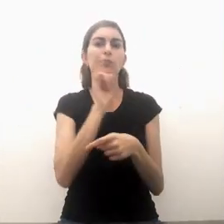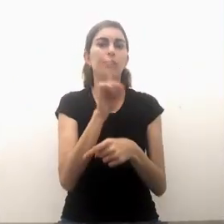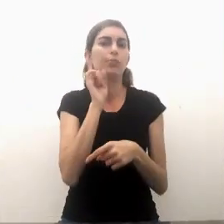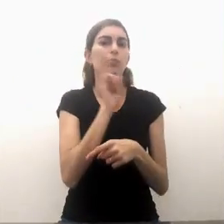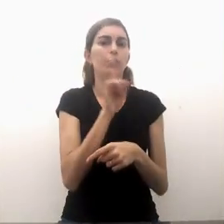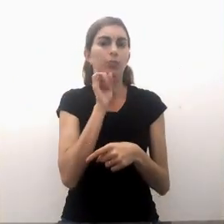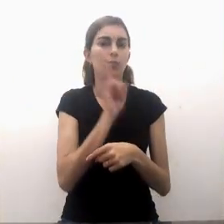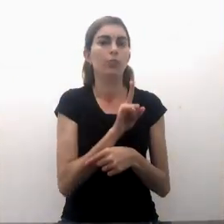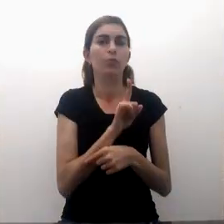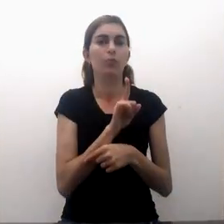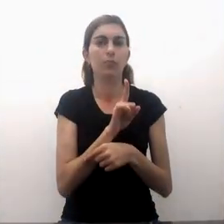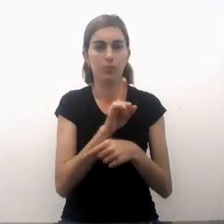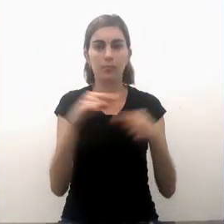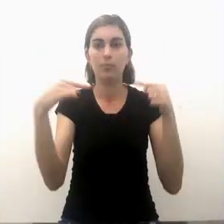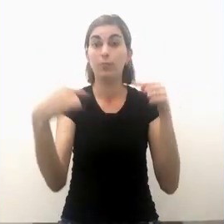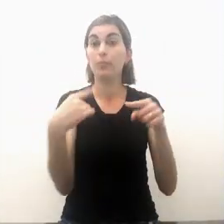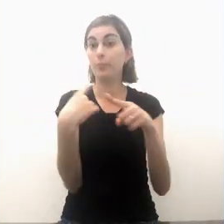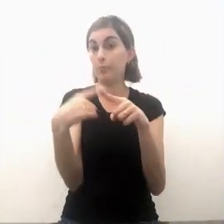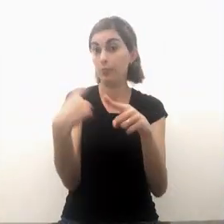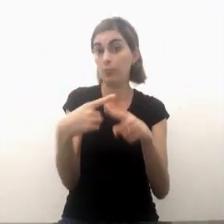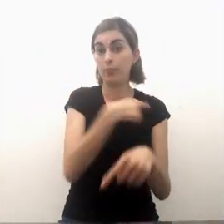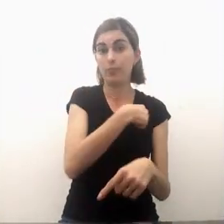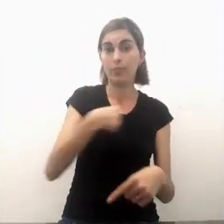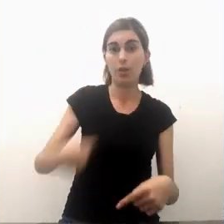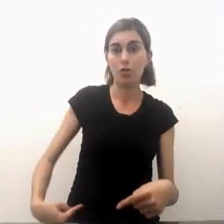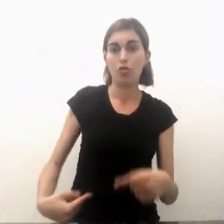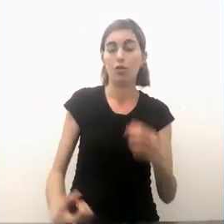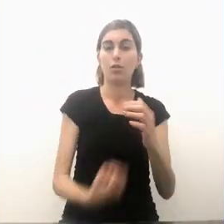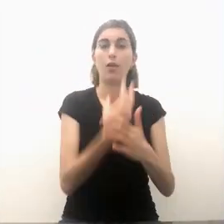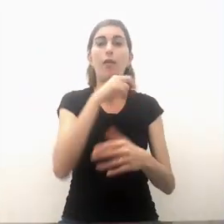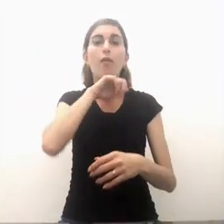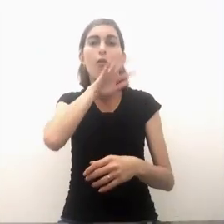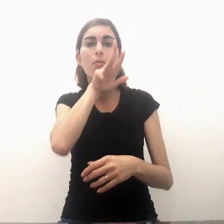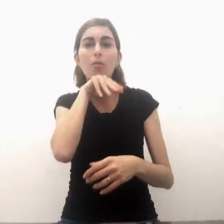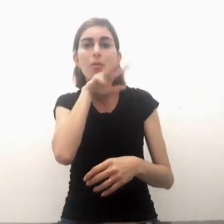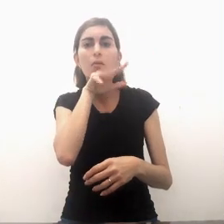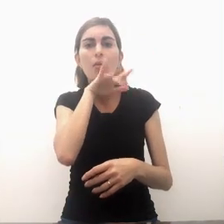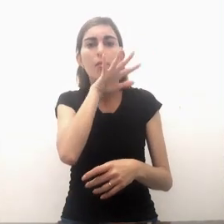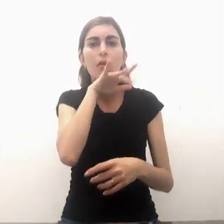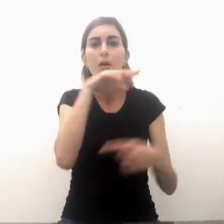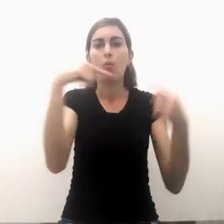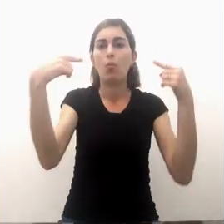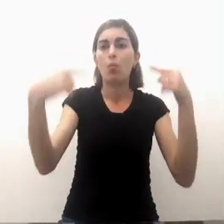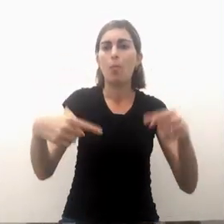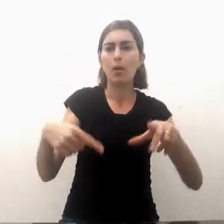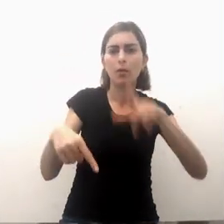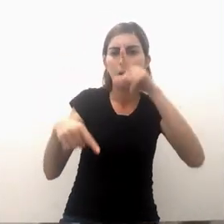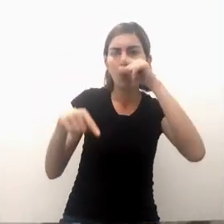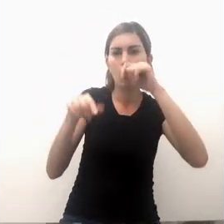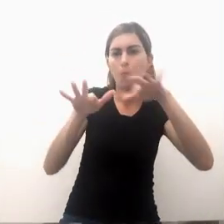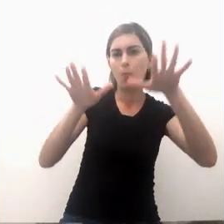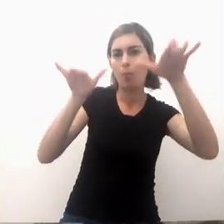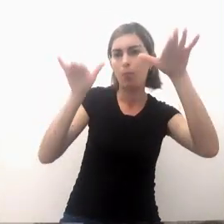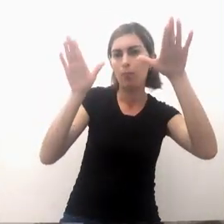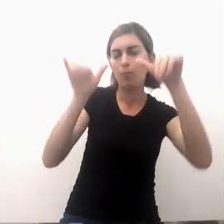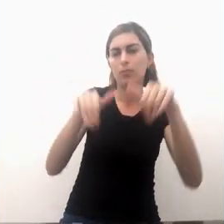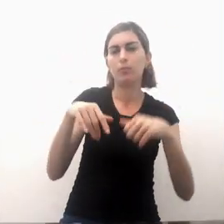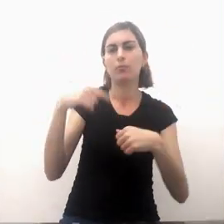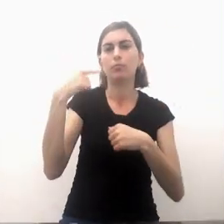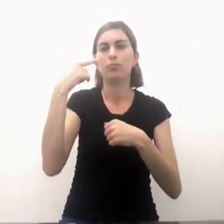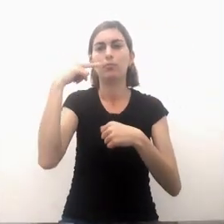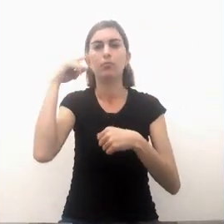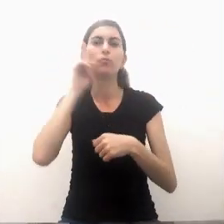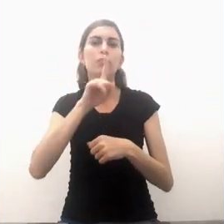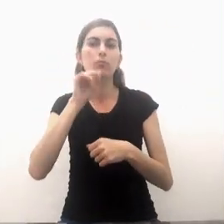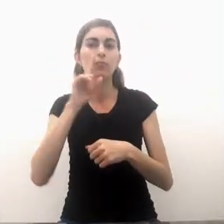os americanos, com os Estados Unidos. Porque a China se torna um dragão capaz de competir com a águia dos Estados Unidos. Ok,